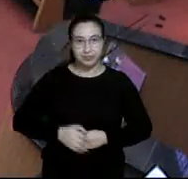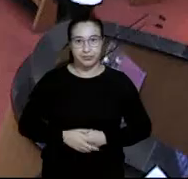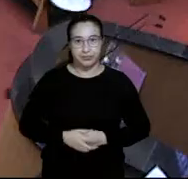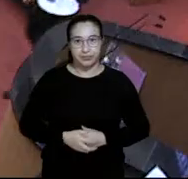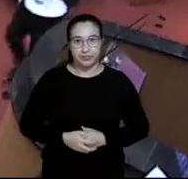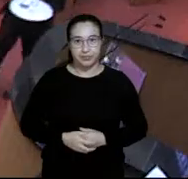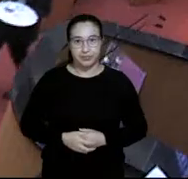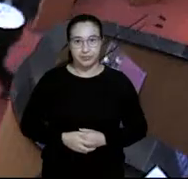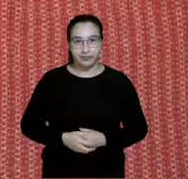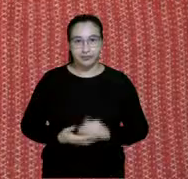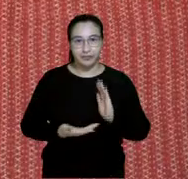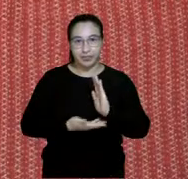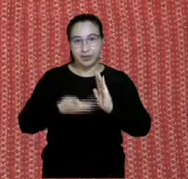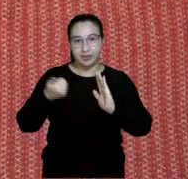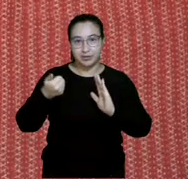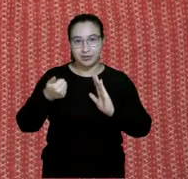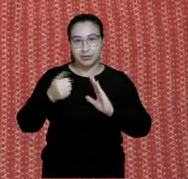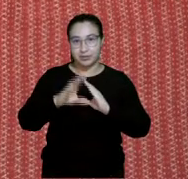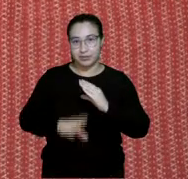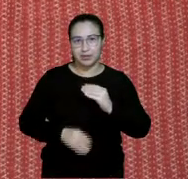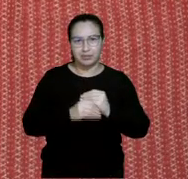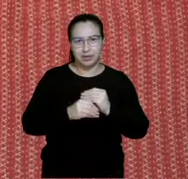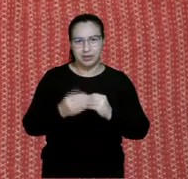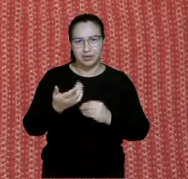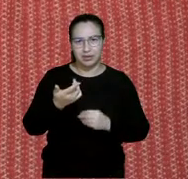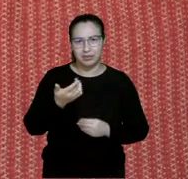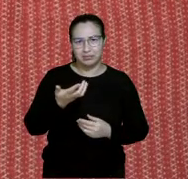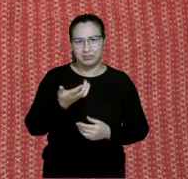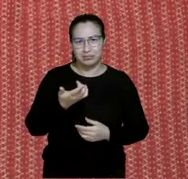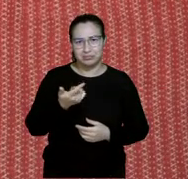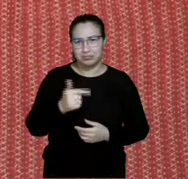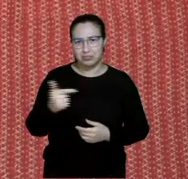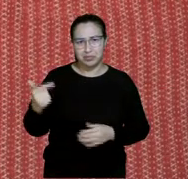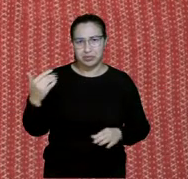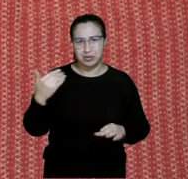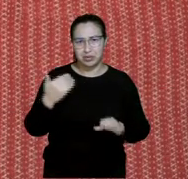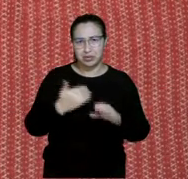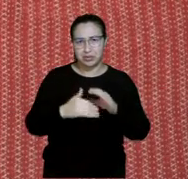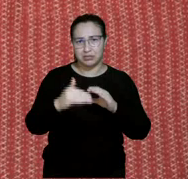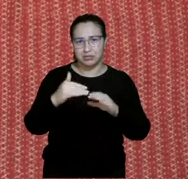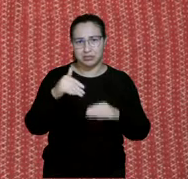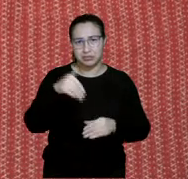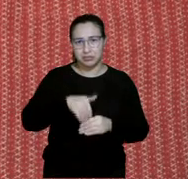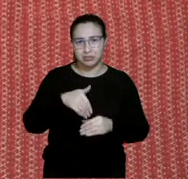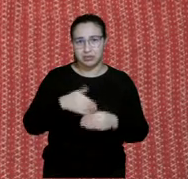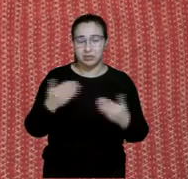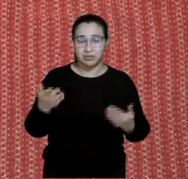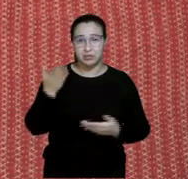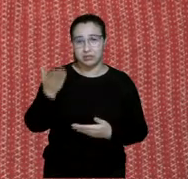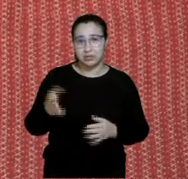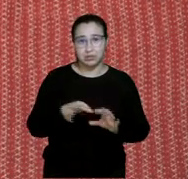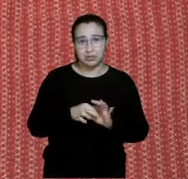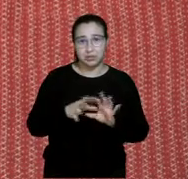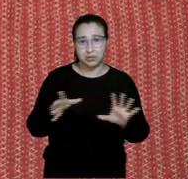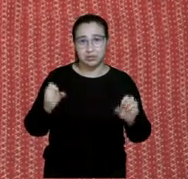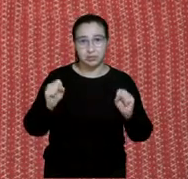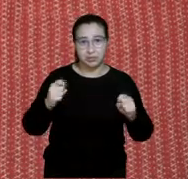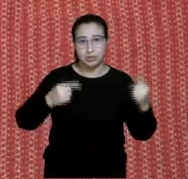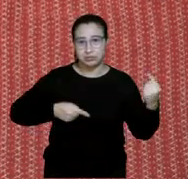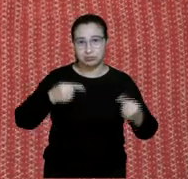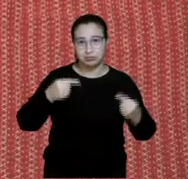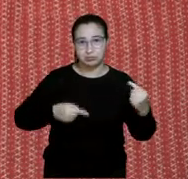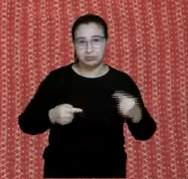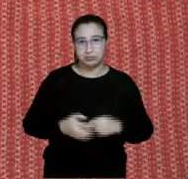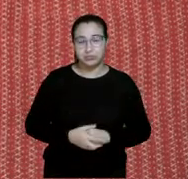Foi retirada a emenda, não sei se tem encaminhamento de voto. Neste caso não tem, mas então Vossa Excelência está com a palavra para a discussão. Obrigado. Não,